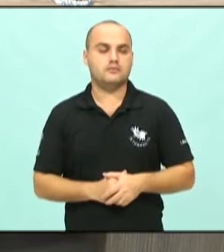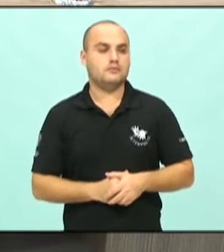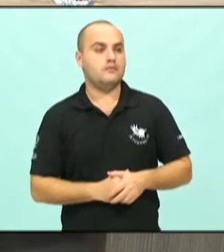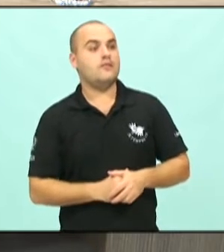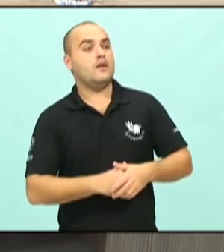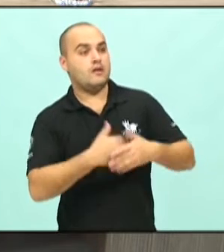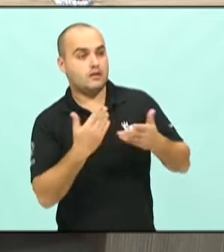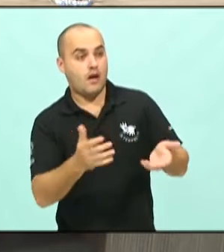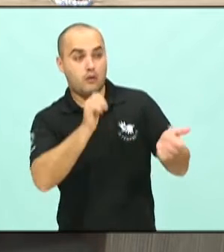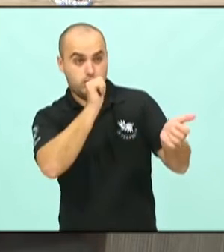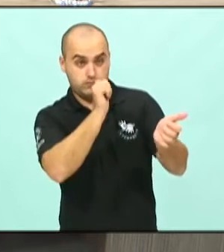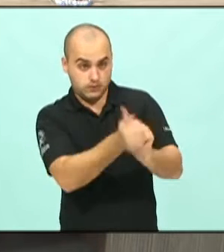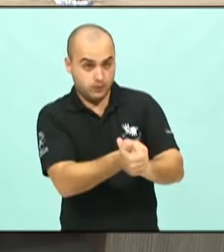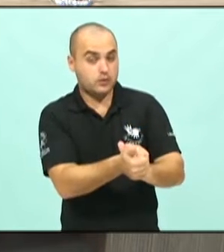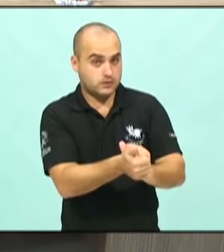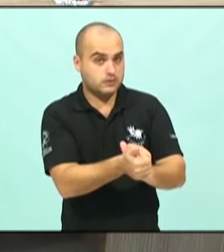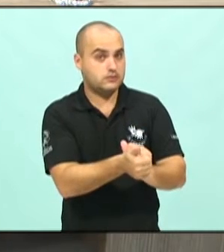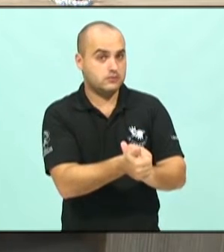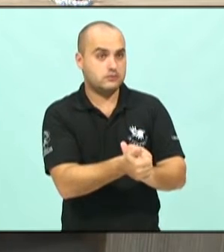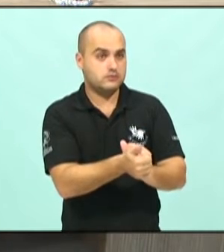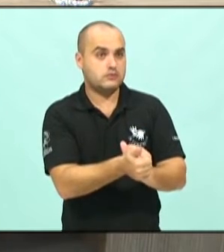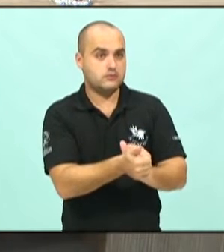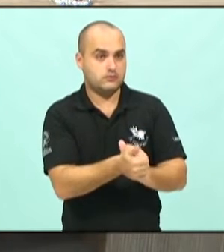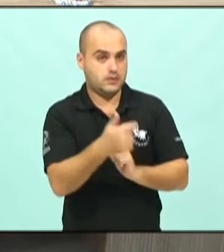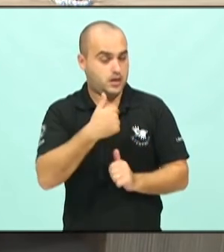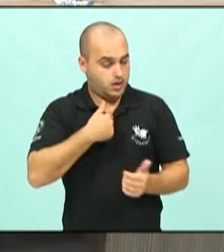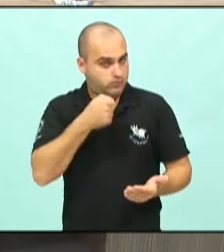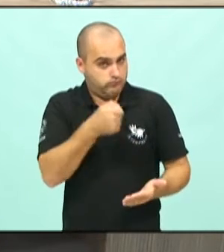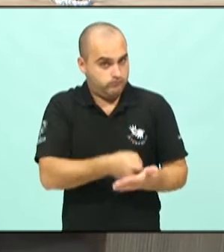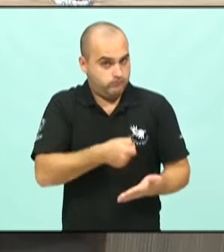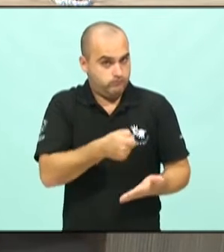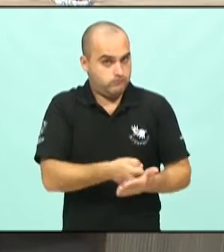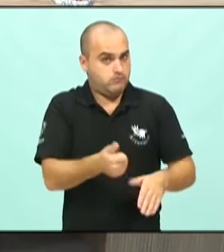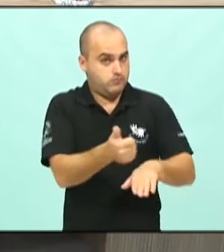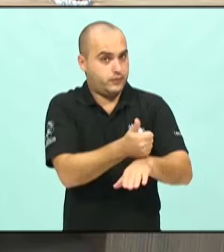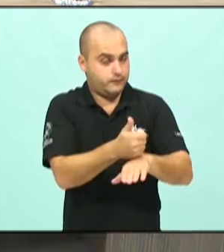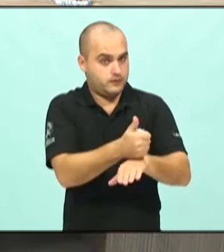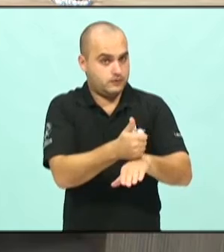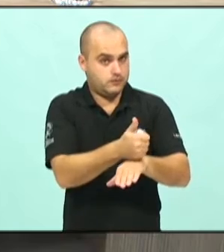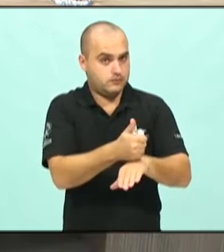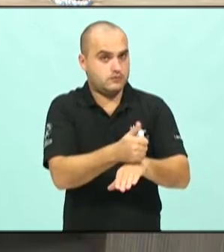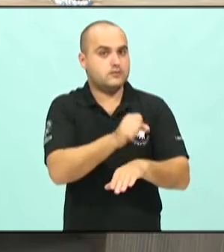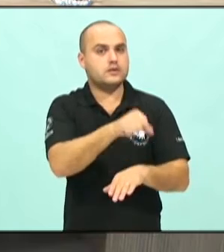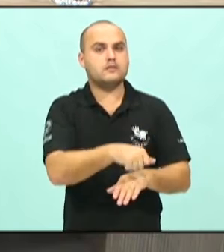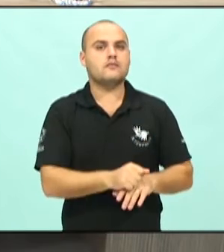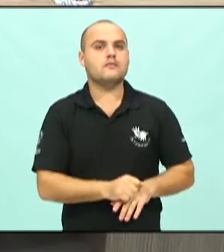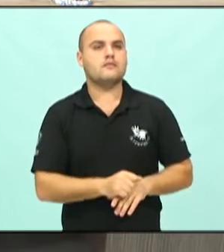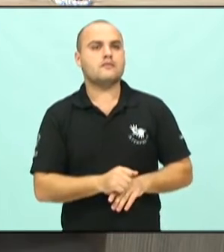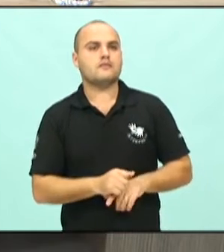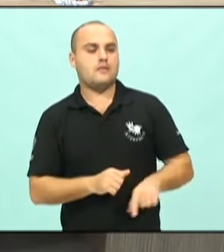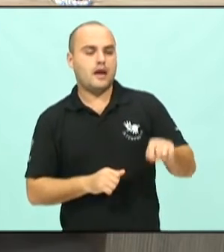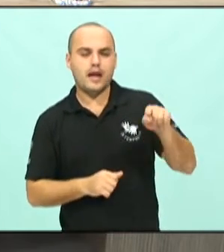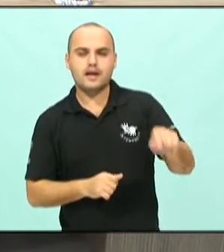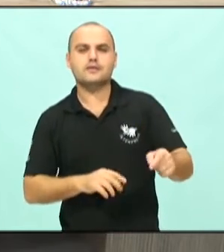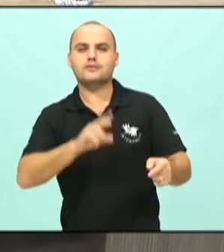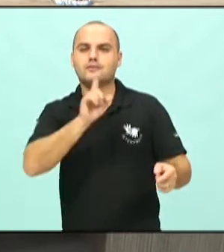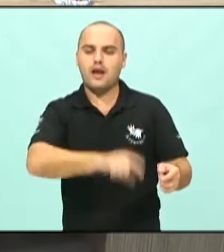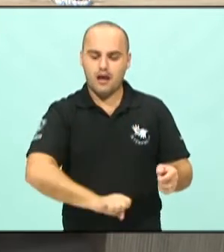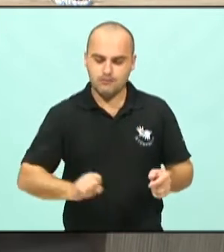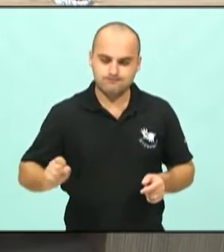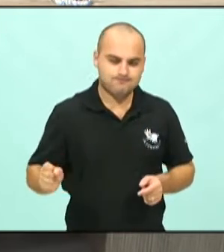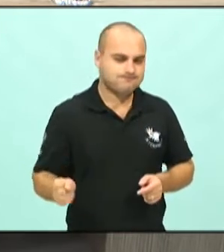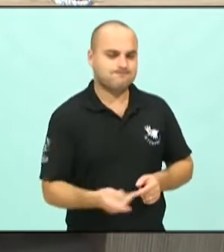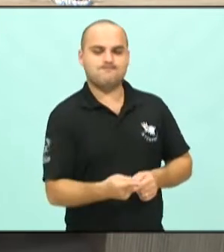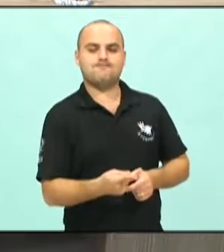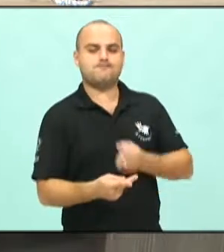esporte, eu costumo dizer, eu vou defender a profissão, né? É uma grande ferramenta.